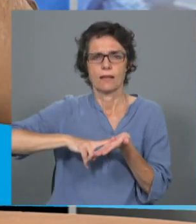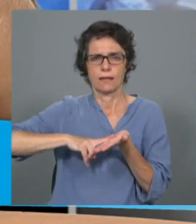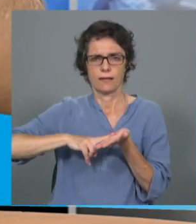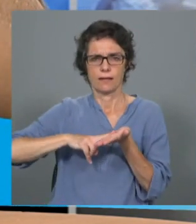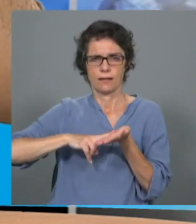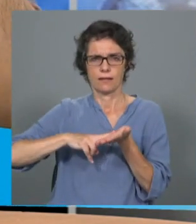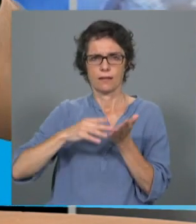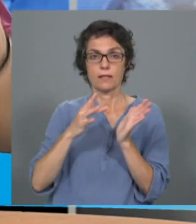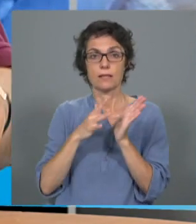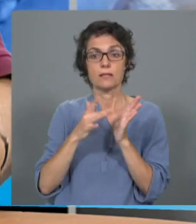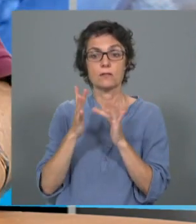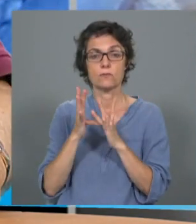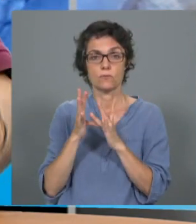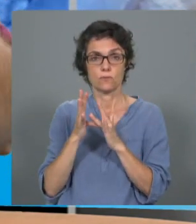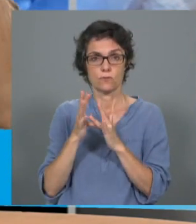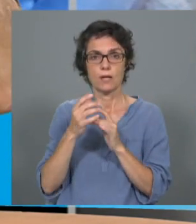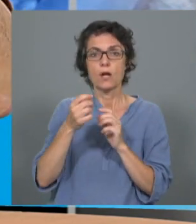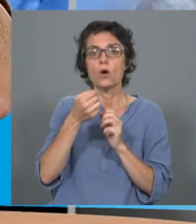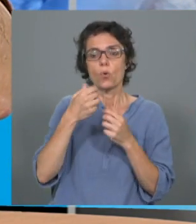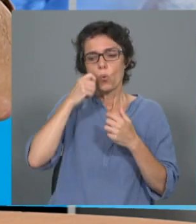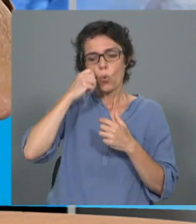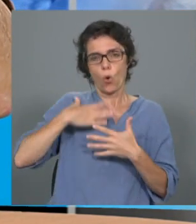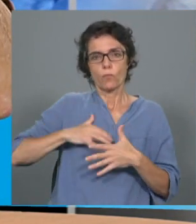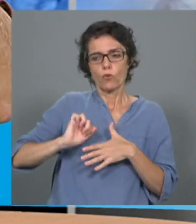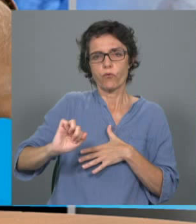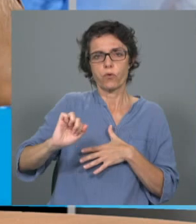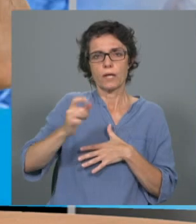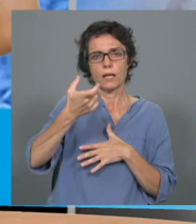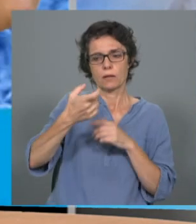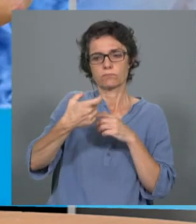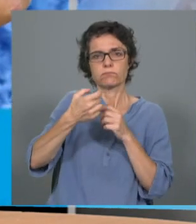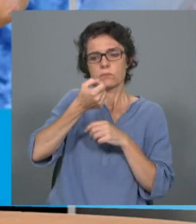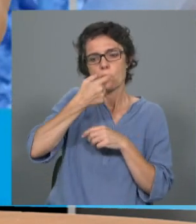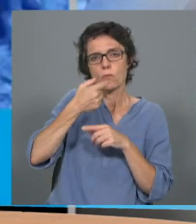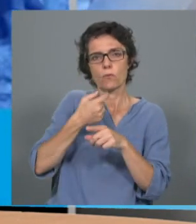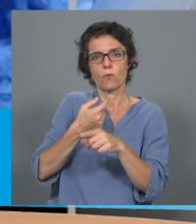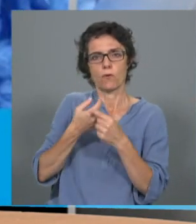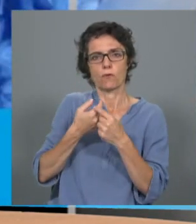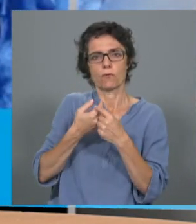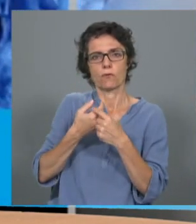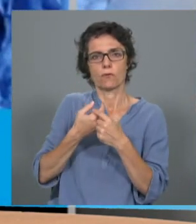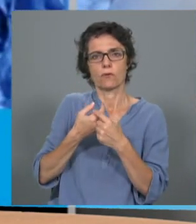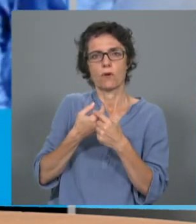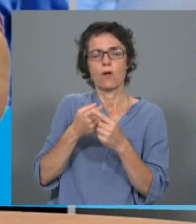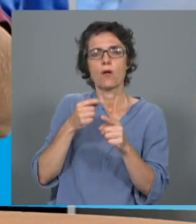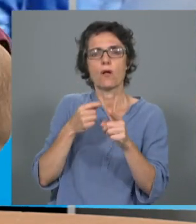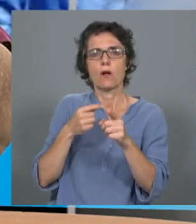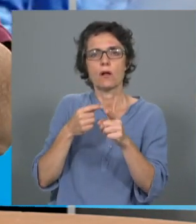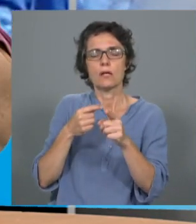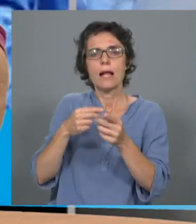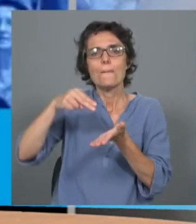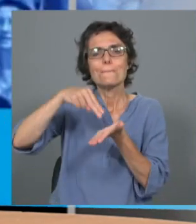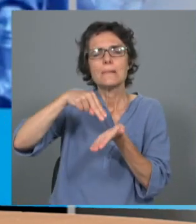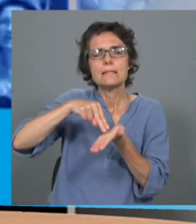está a presença real. Não é? Mas a Eucaristia é a presença real por excelência, não por exclusão. Quer